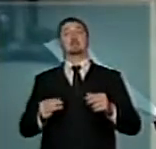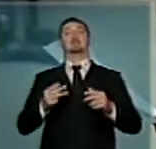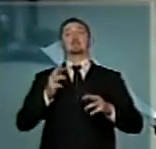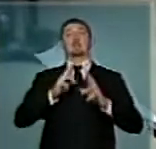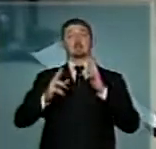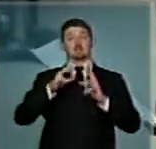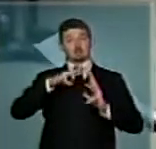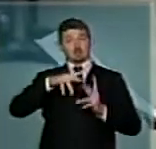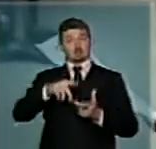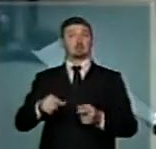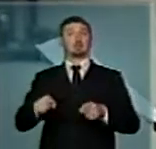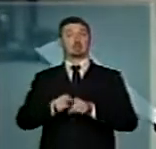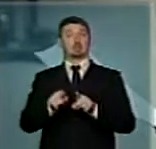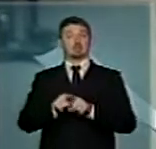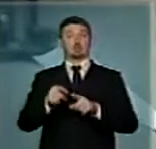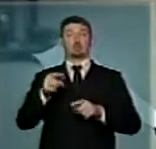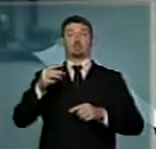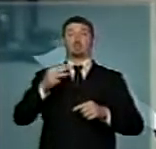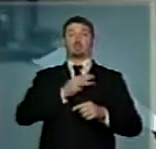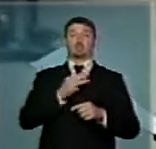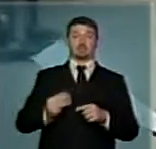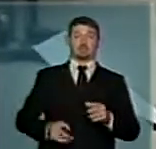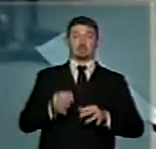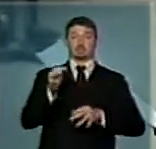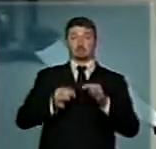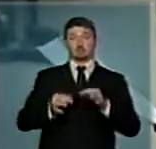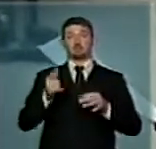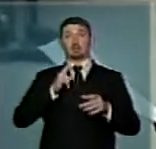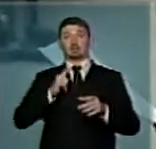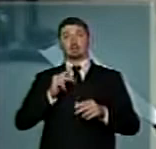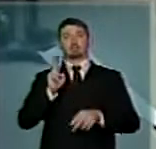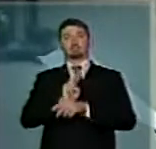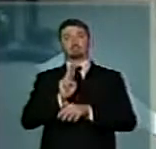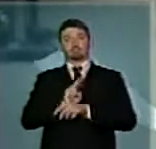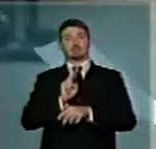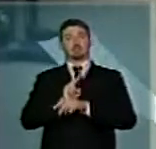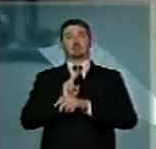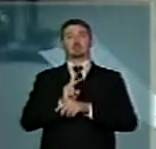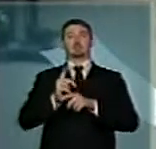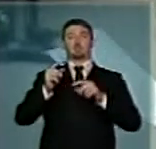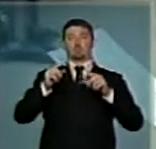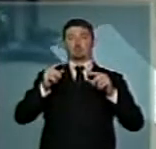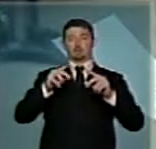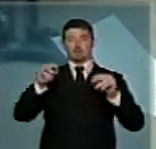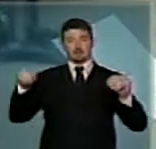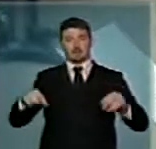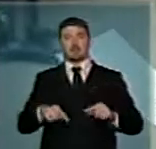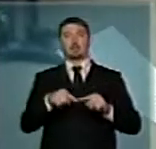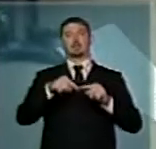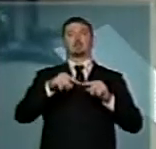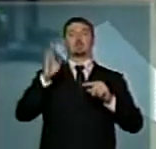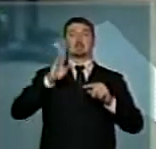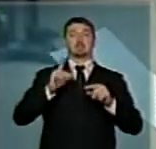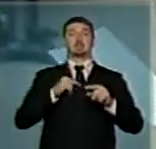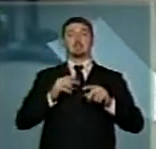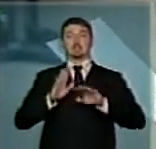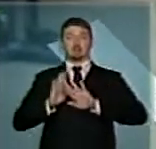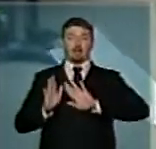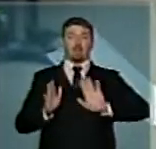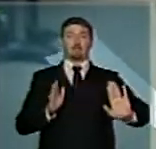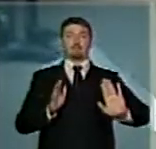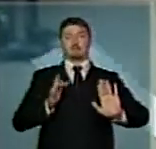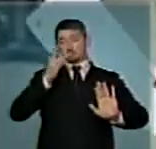da Justiça para que se garanta a integridade do território brasileiro e que se prenda os peruanos,